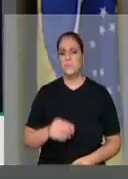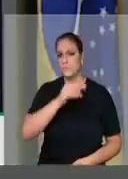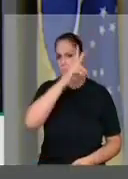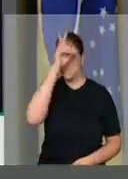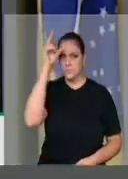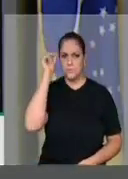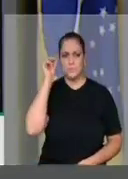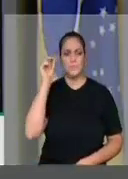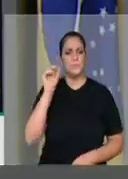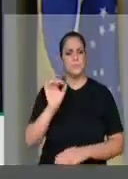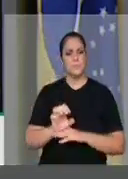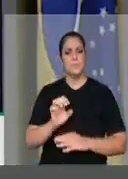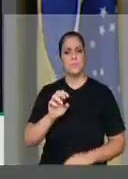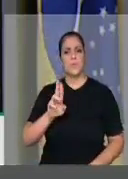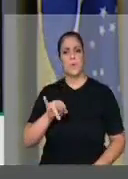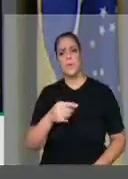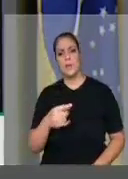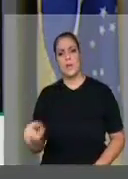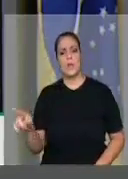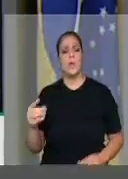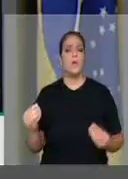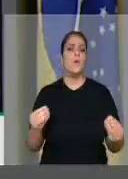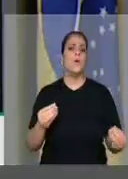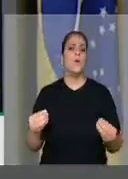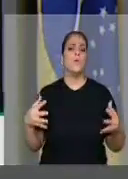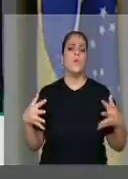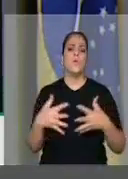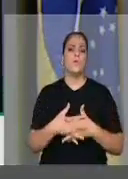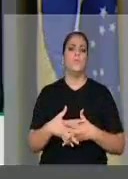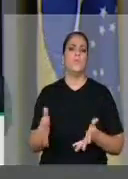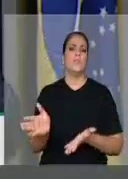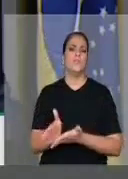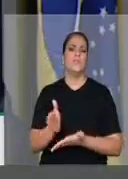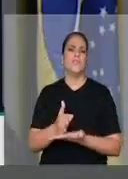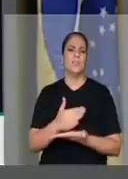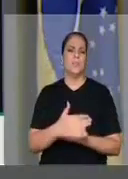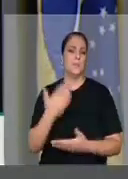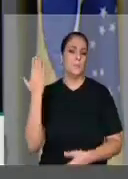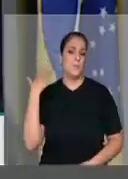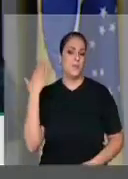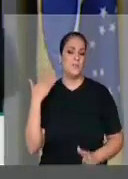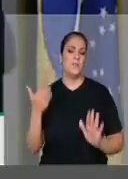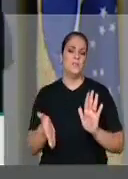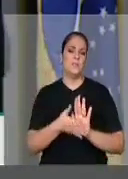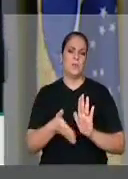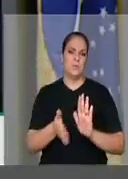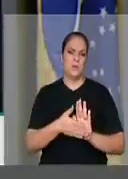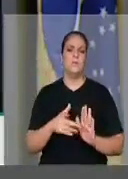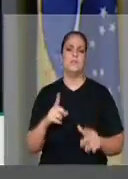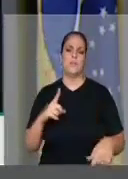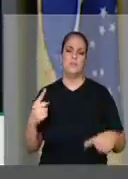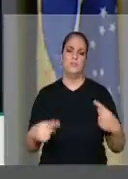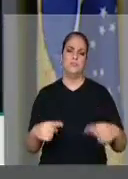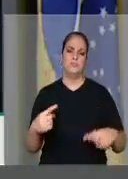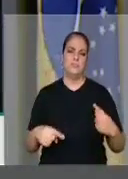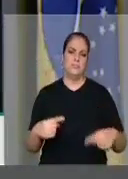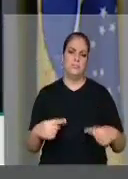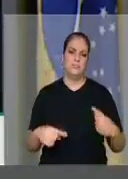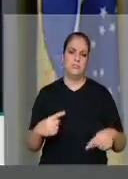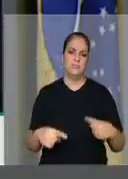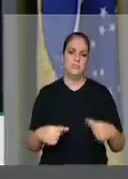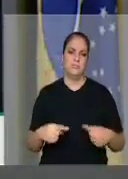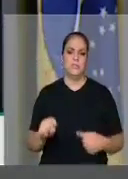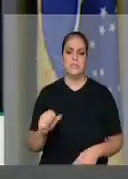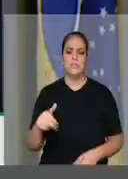municípios, Estado e União, para não ter o conflito de partilha que teve na proposta constitucional, na Mussa Demis,